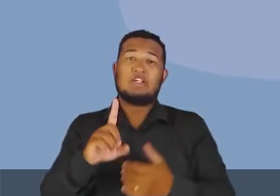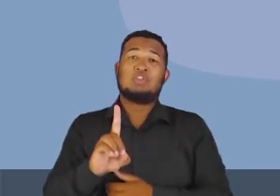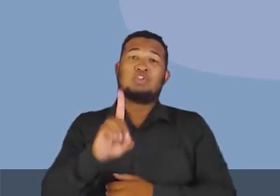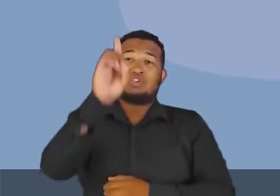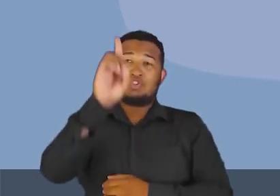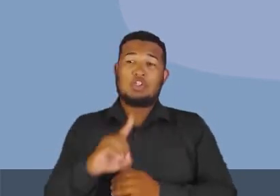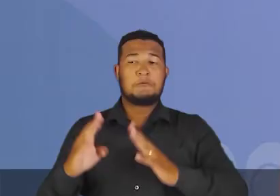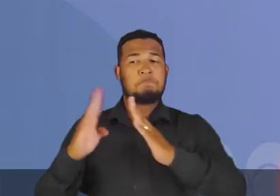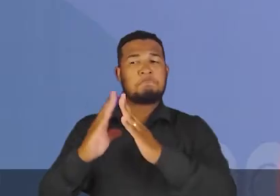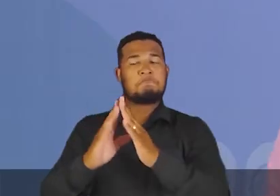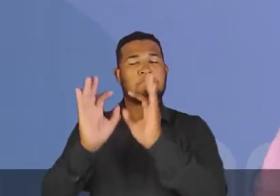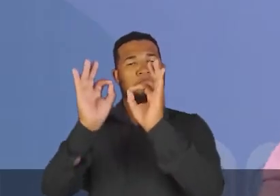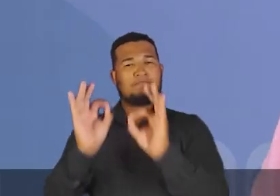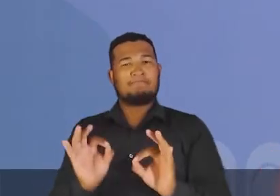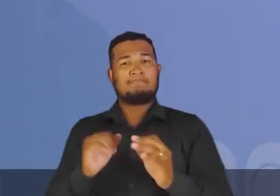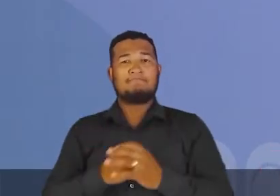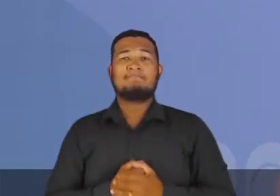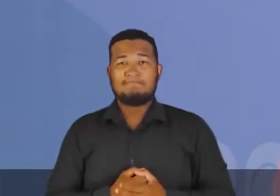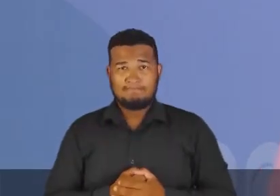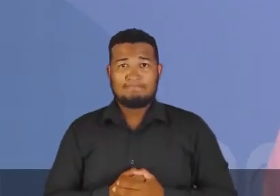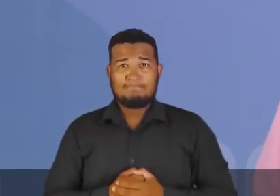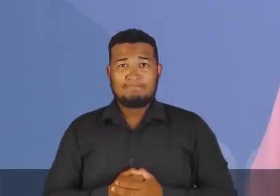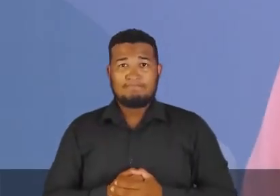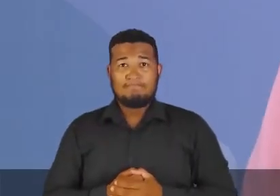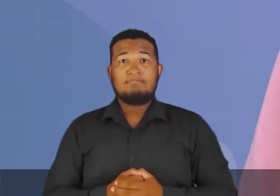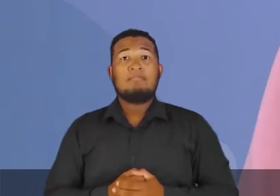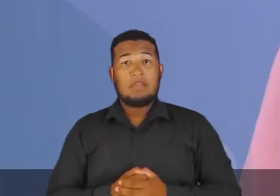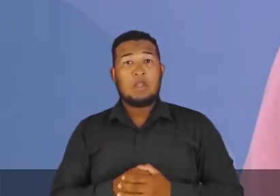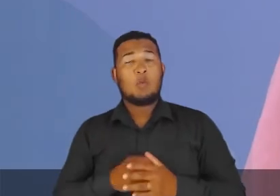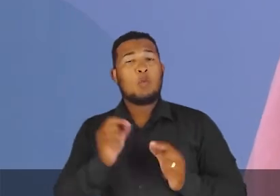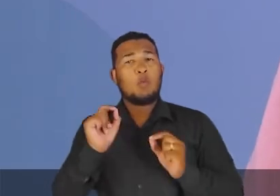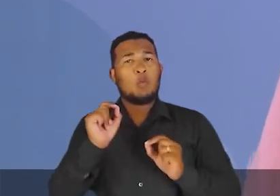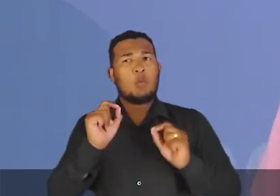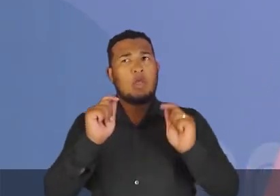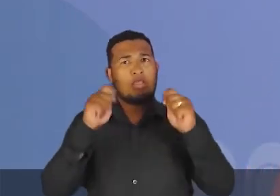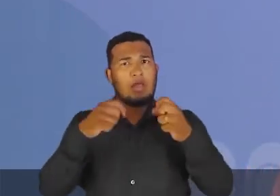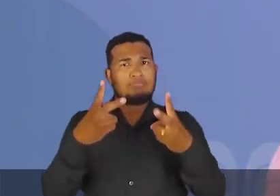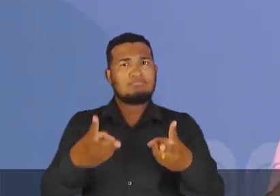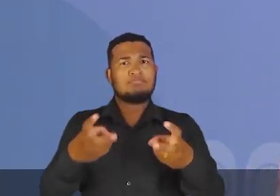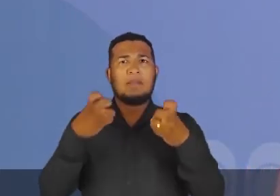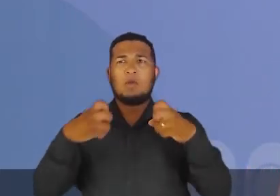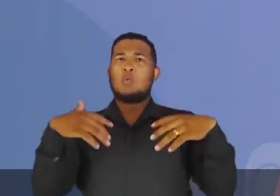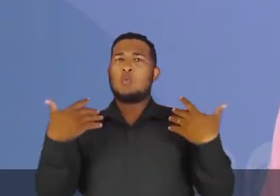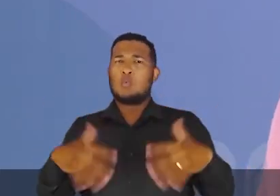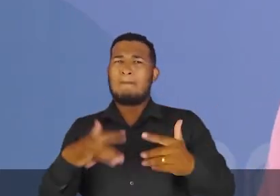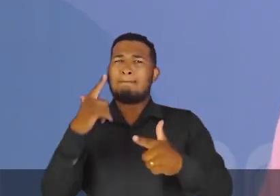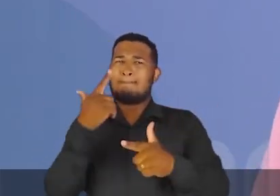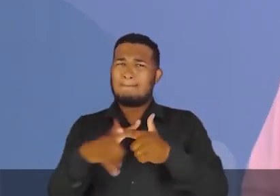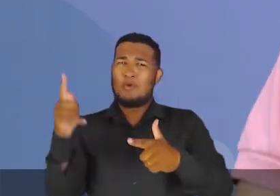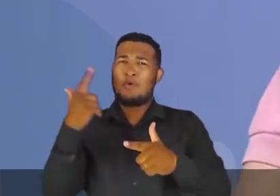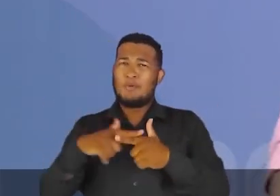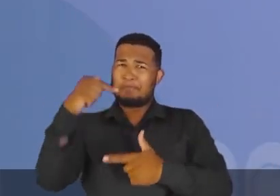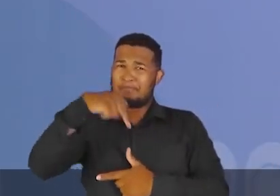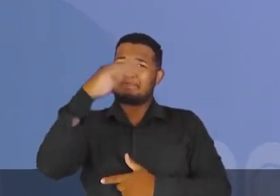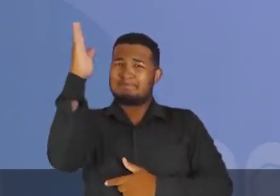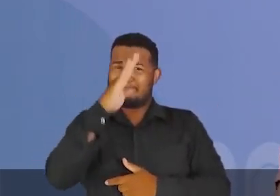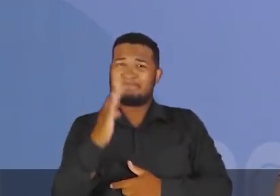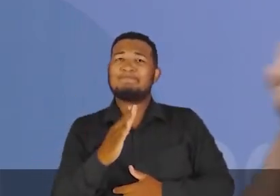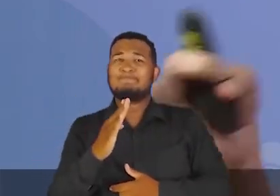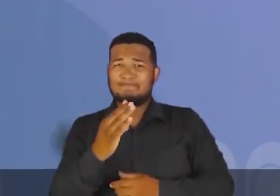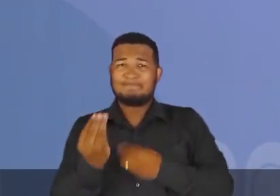uma moradia digna. Então vem aqui comigo, a gente pode ver como é problemático aqui no Brasil